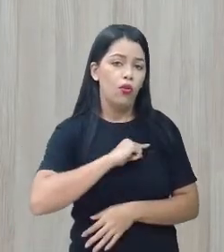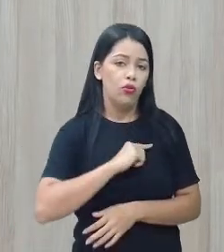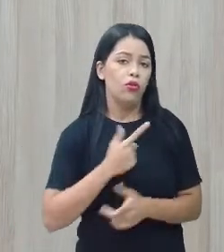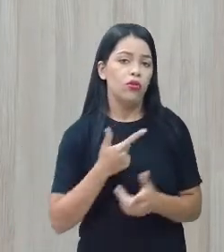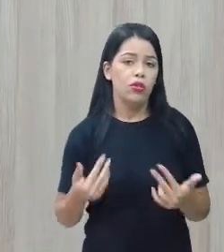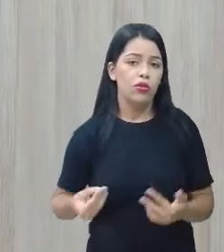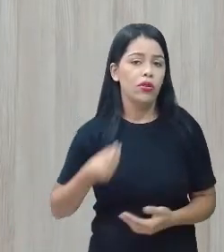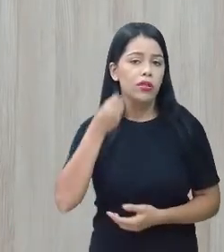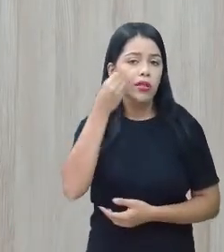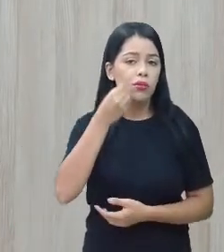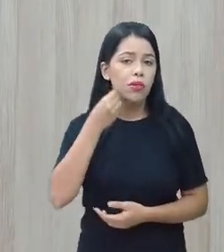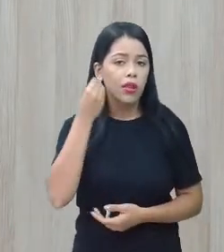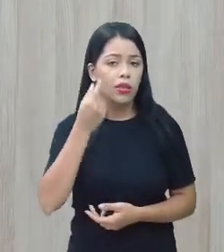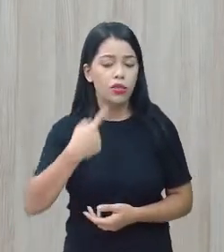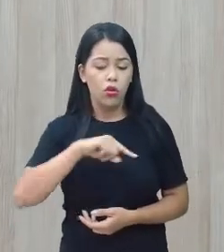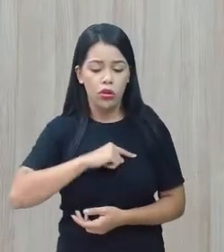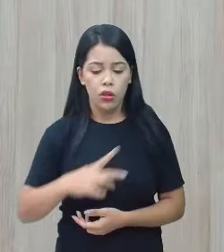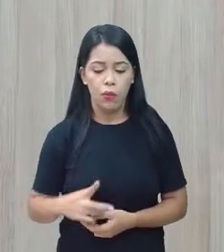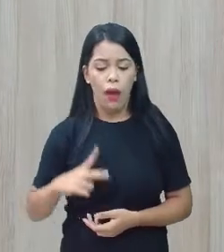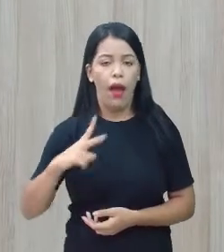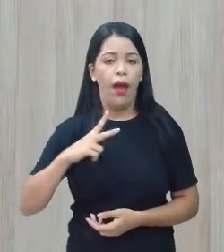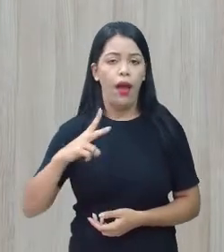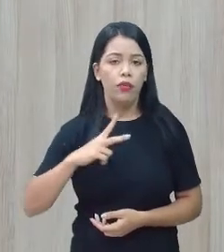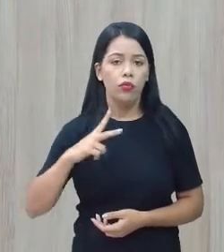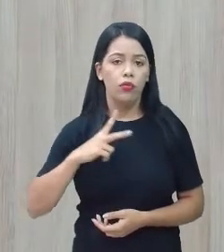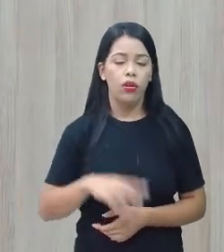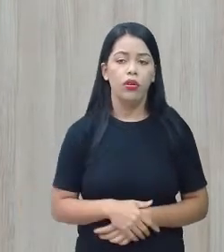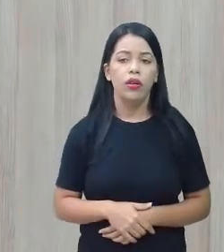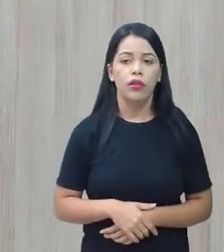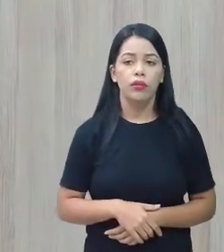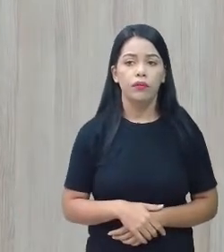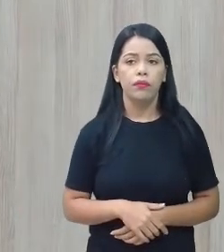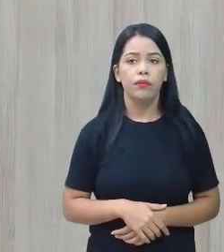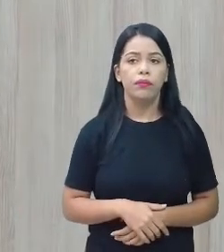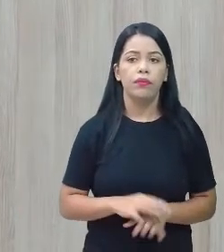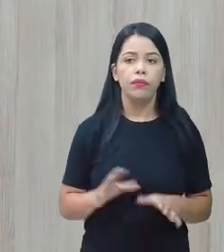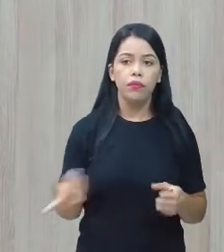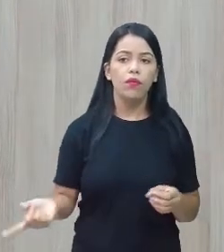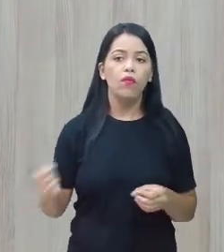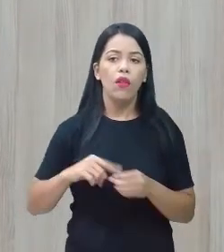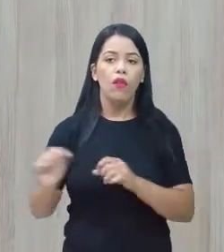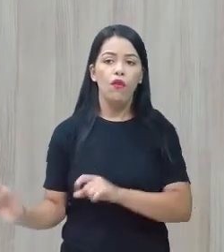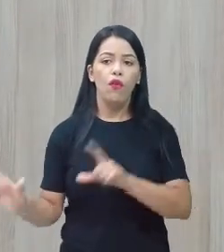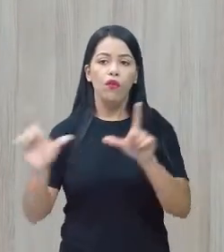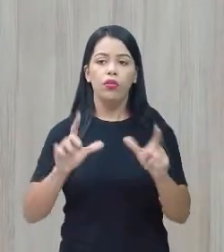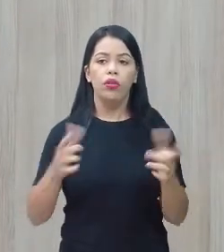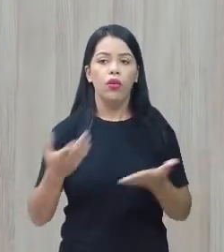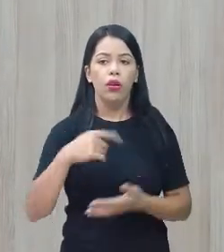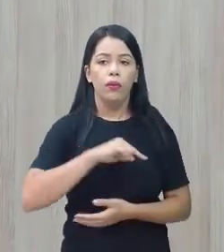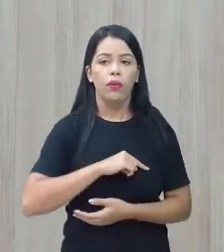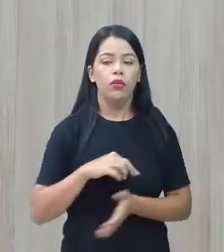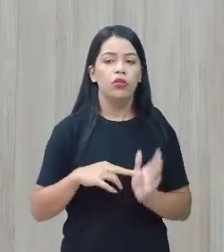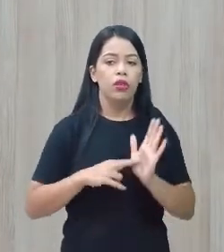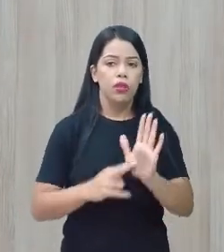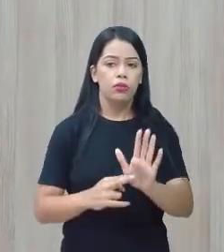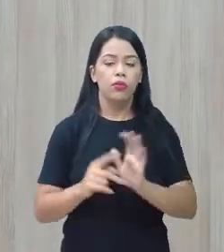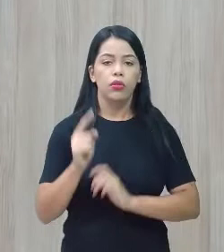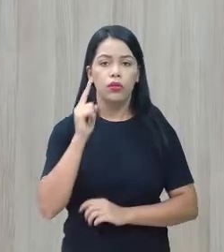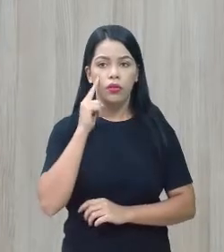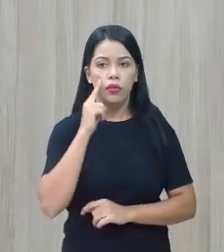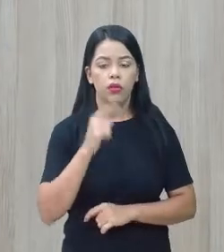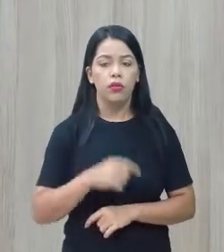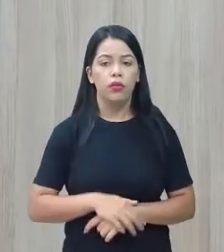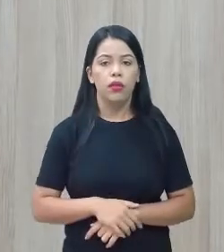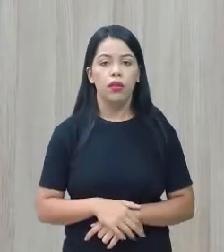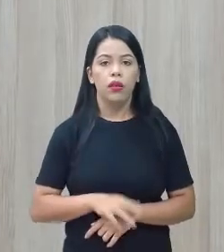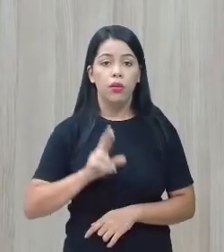contingências, por nossas particularidades. Tá? E aqui, vou voltar aqui para a gente responder. Os